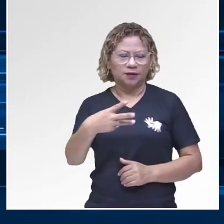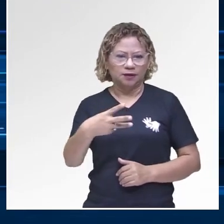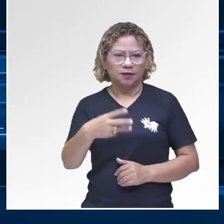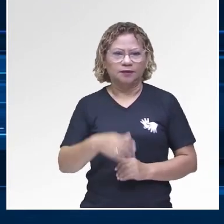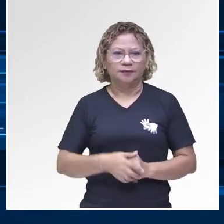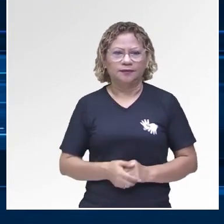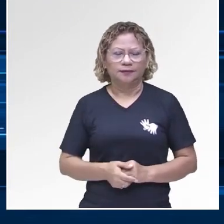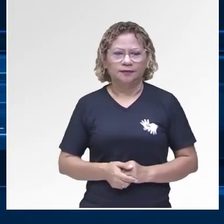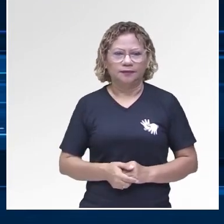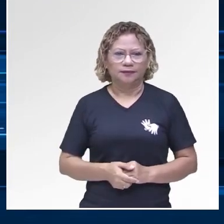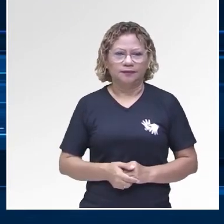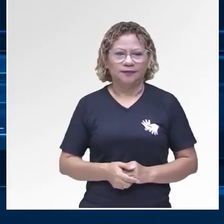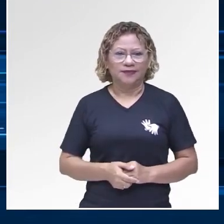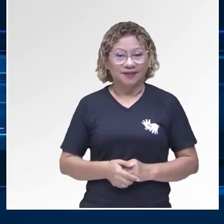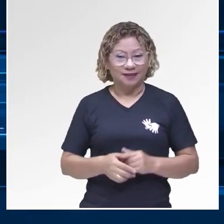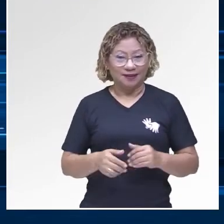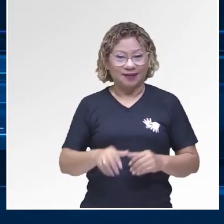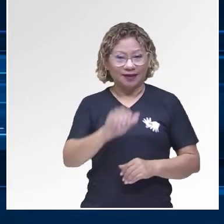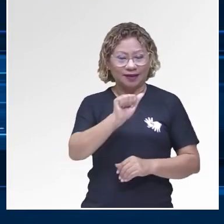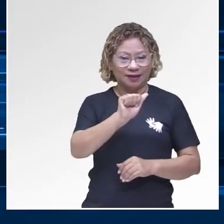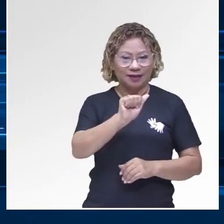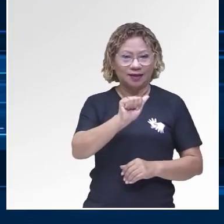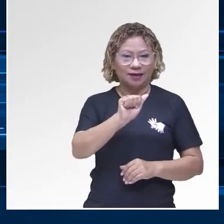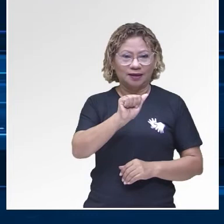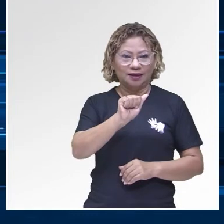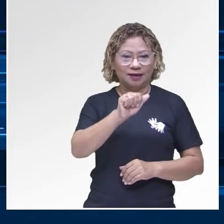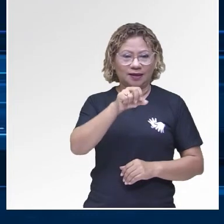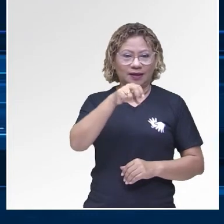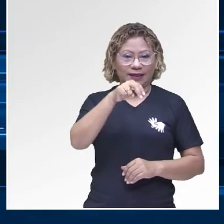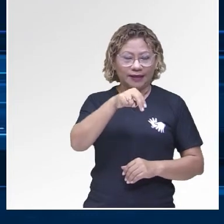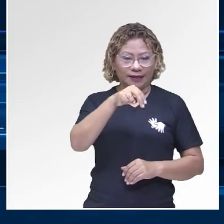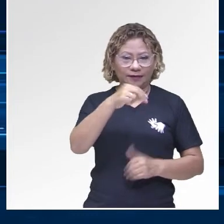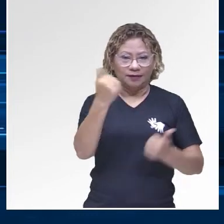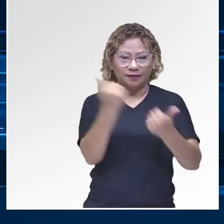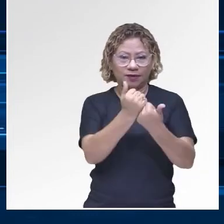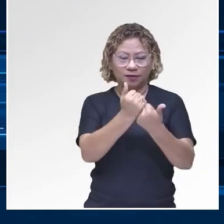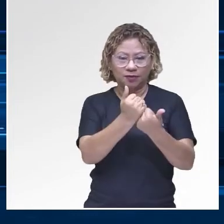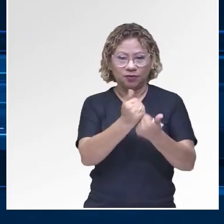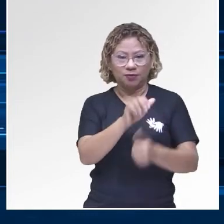ser o A índice 23? Vai ser A 23,